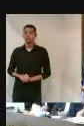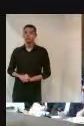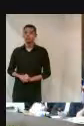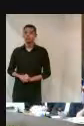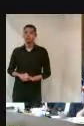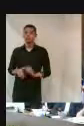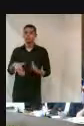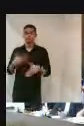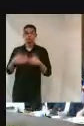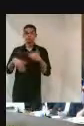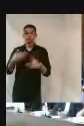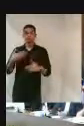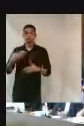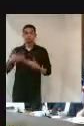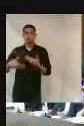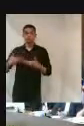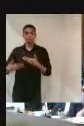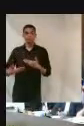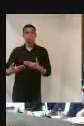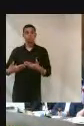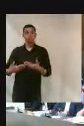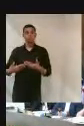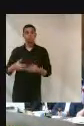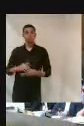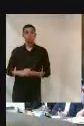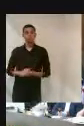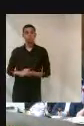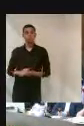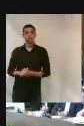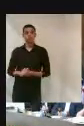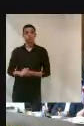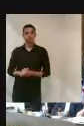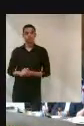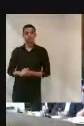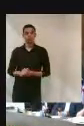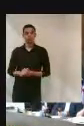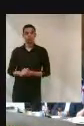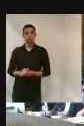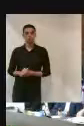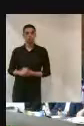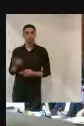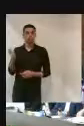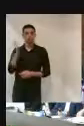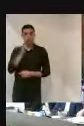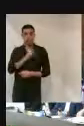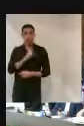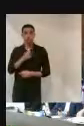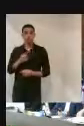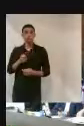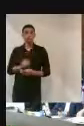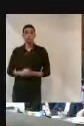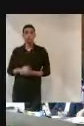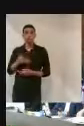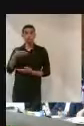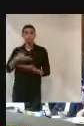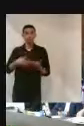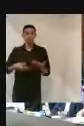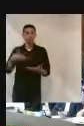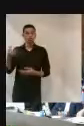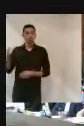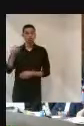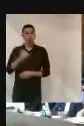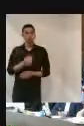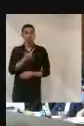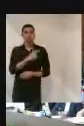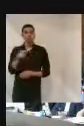de recuperação dos recicláveis, ampliando os índices de reciclagem no DF, conseguir a contratação de todos os filiados que ainda temos cooperativas sem contrato, atuar